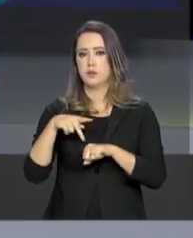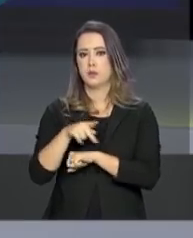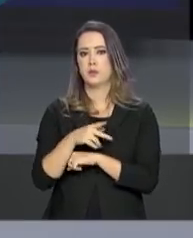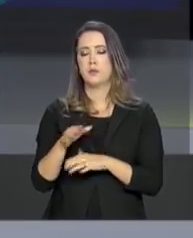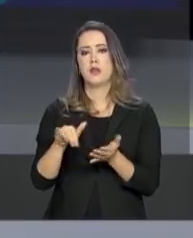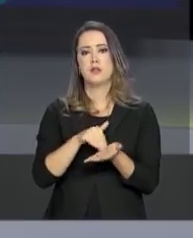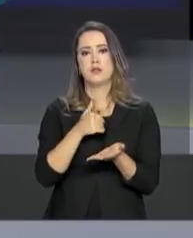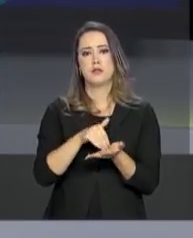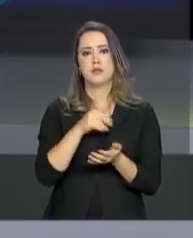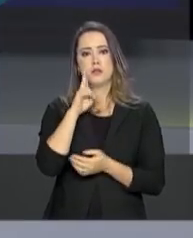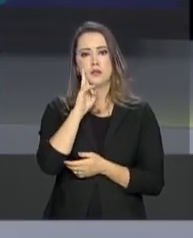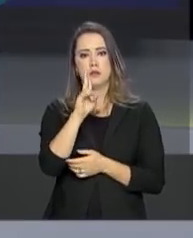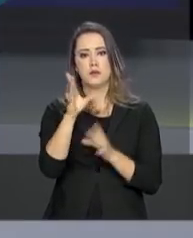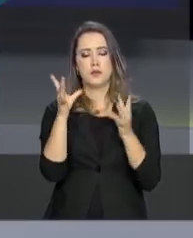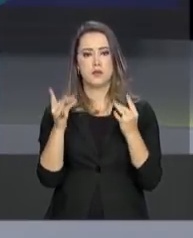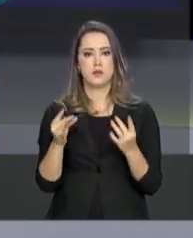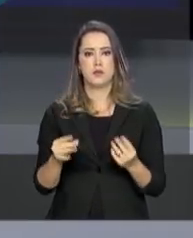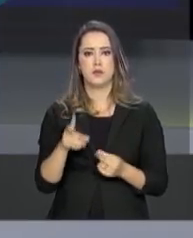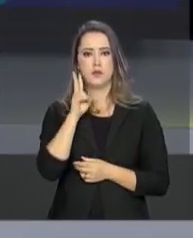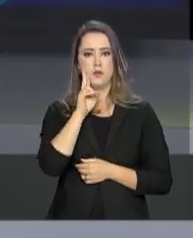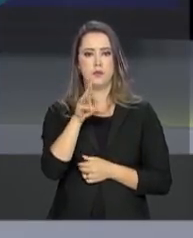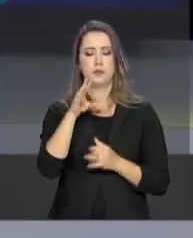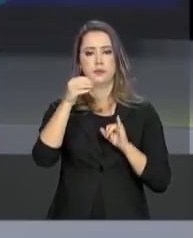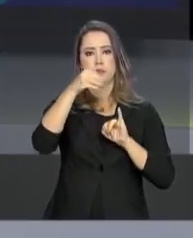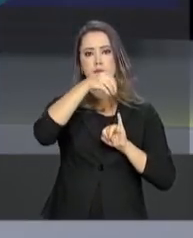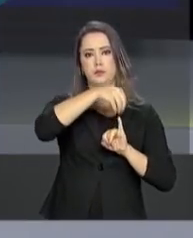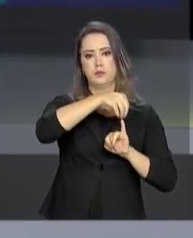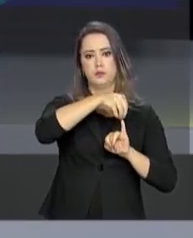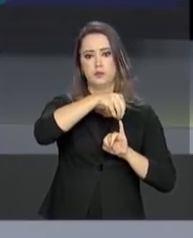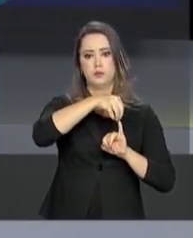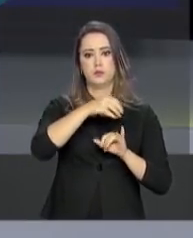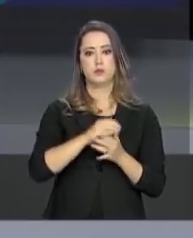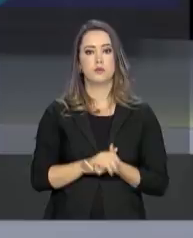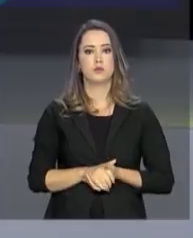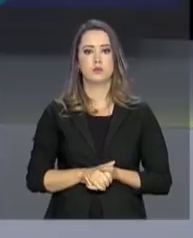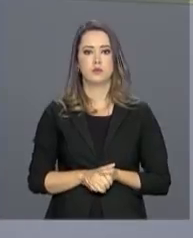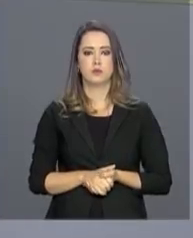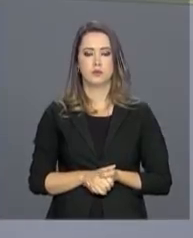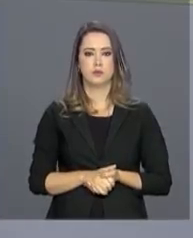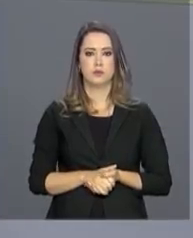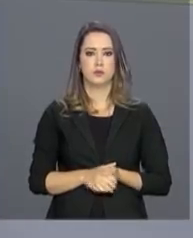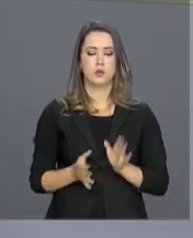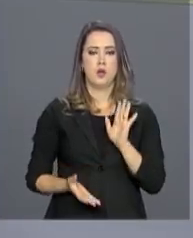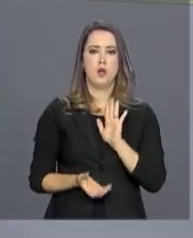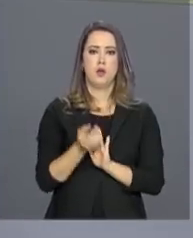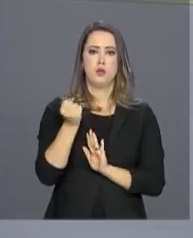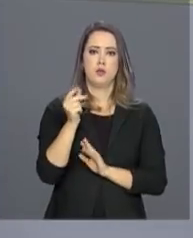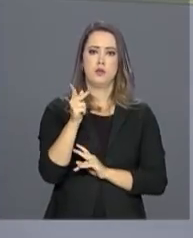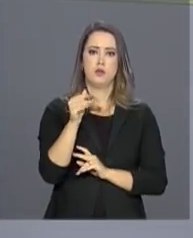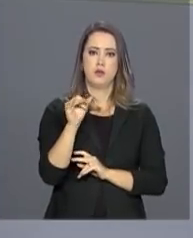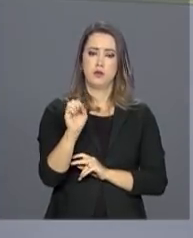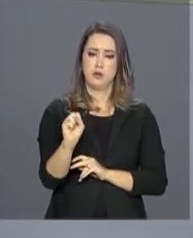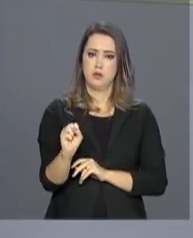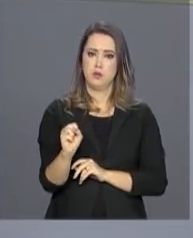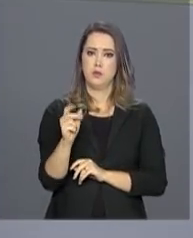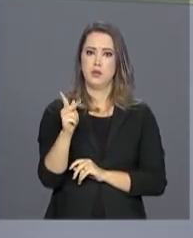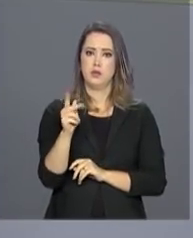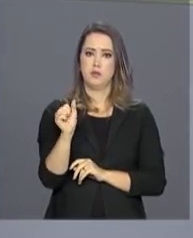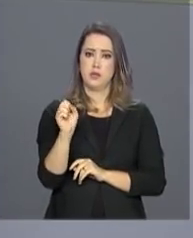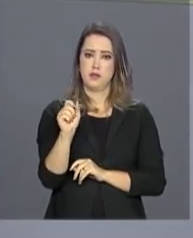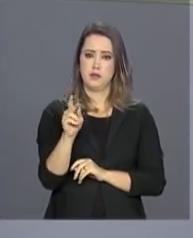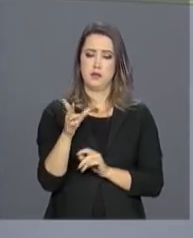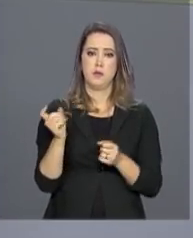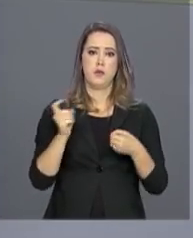para se inscrever e conferir os detalhes basta consultar a página do inep os saques do pis/pasep voltam a ser